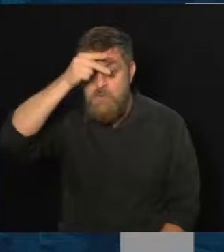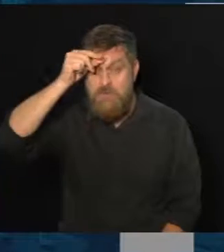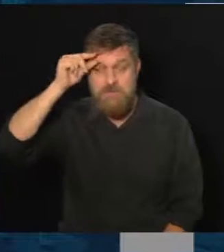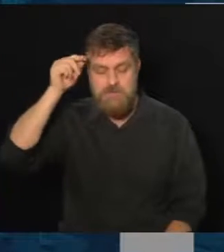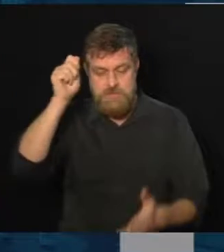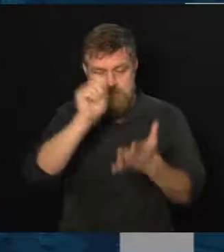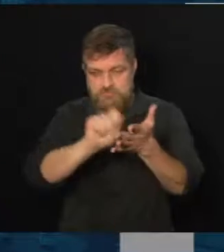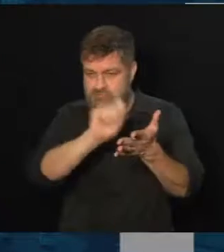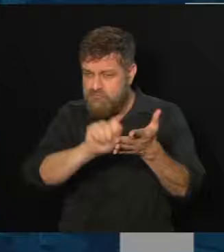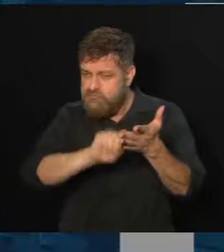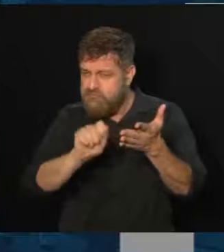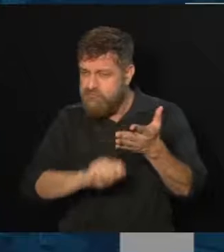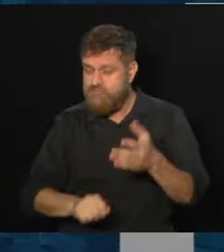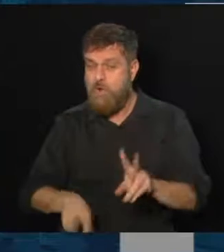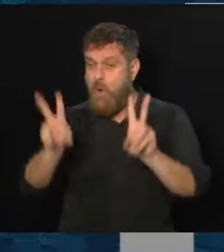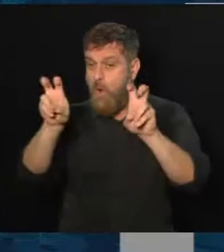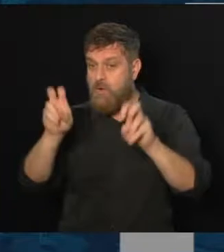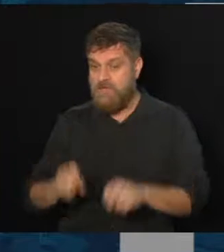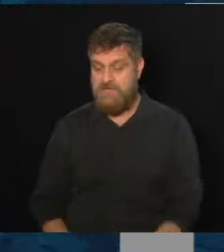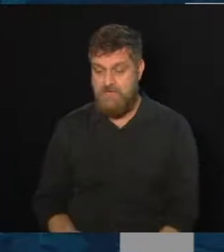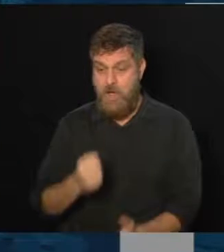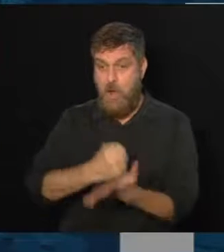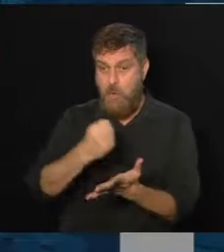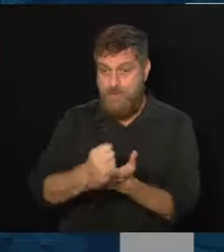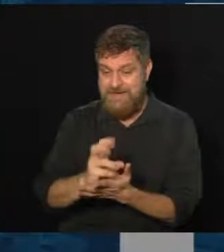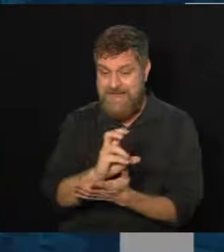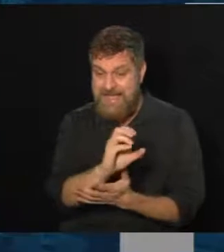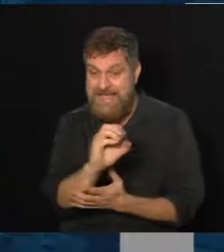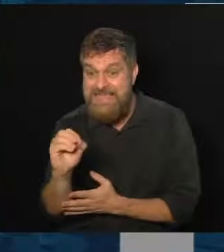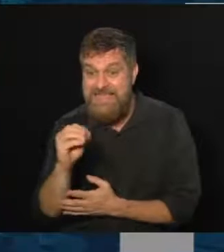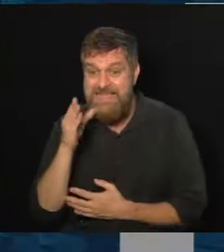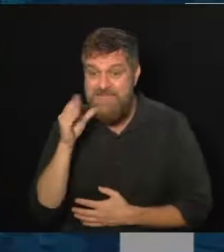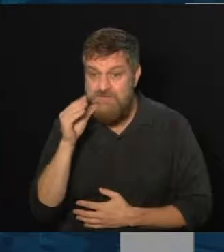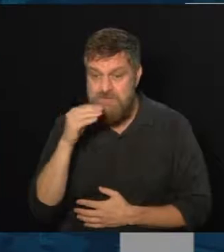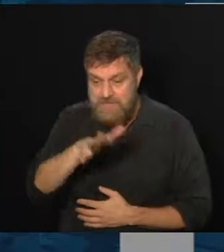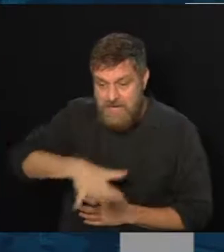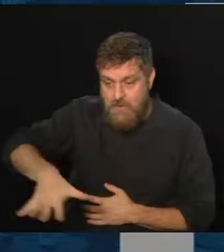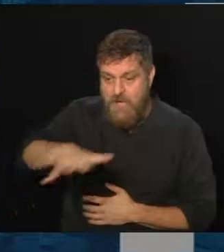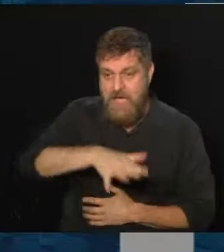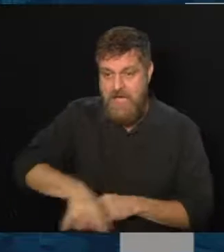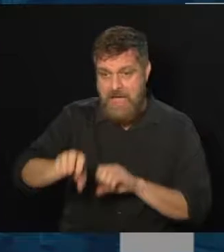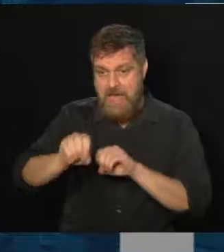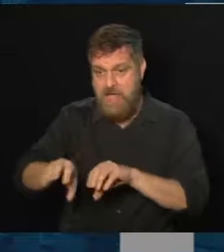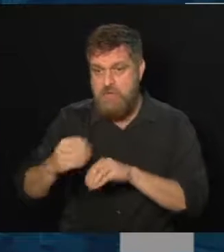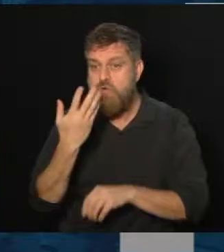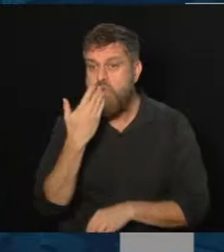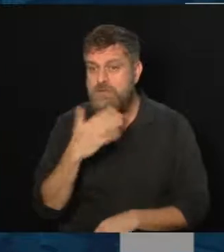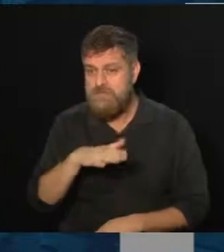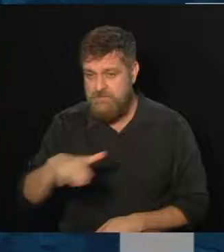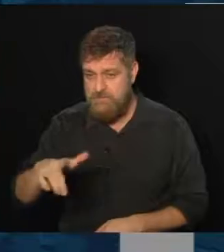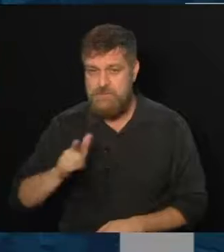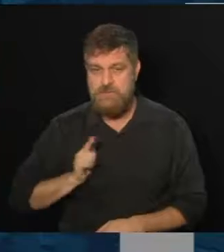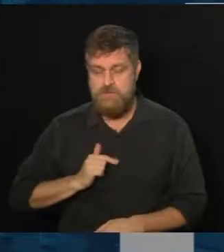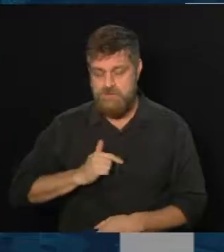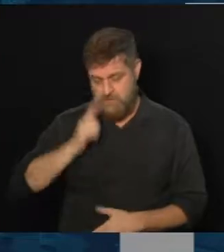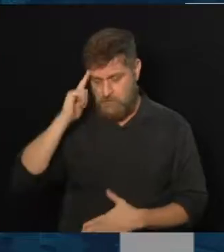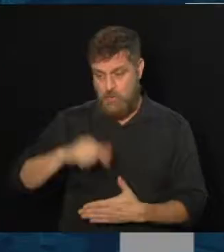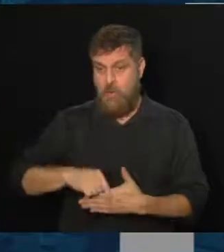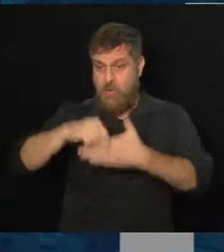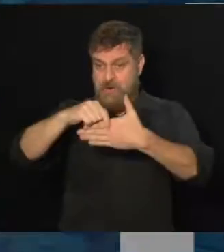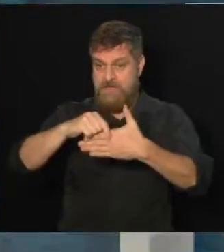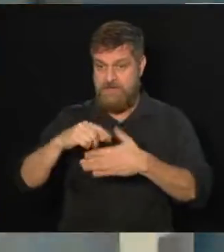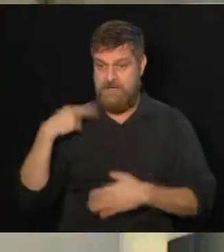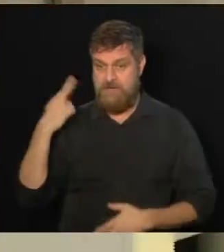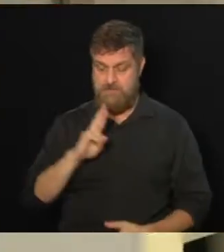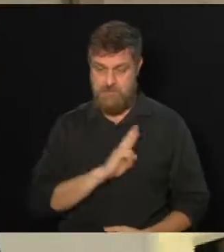Executivo, que dispõe sobre a contratação de 500 cargos públicos de agentes de educação infantil. Líder do governo na Câmara,